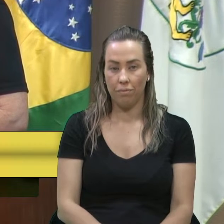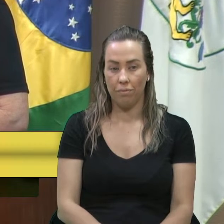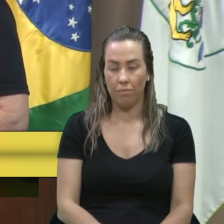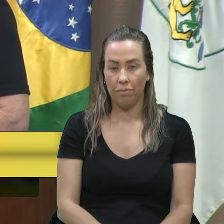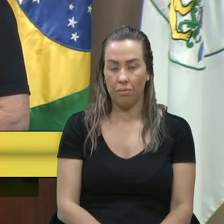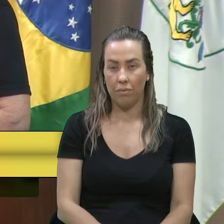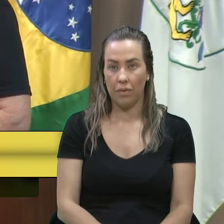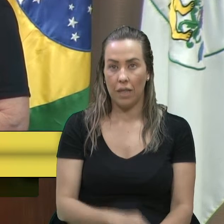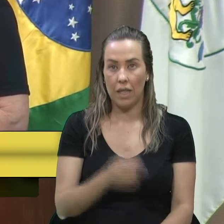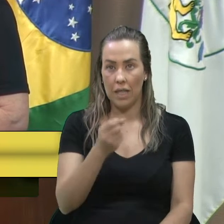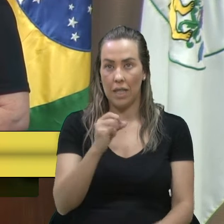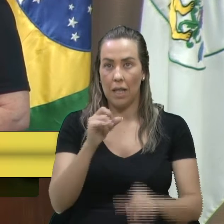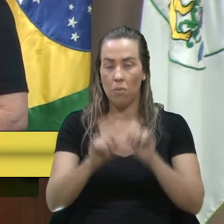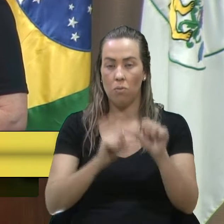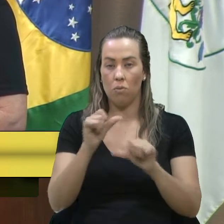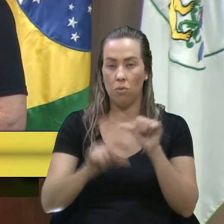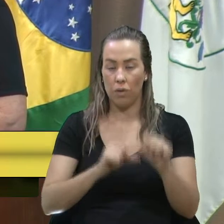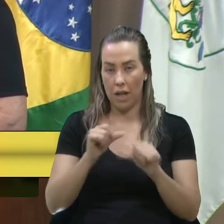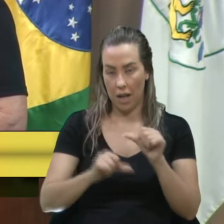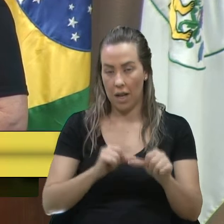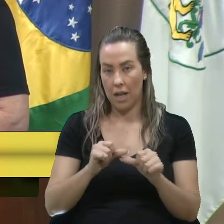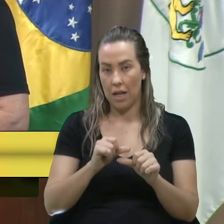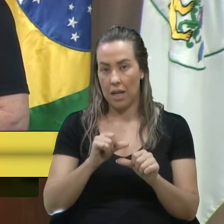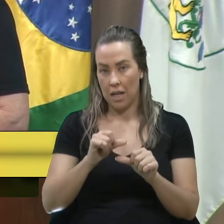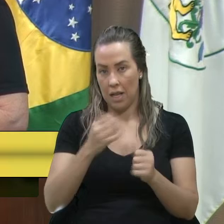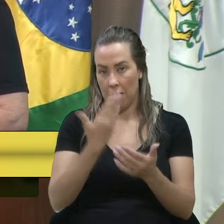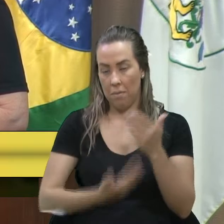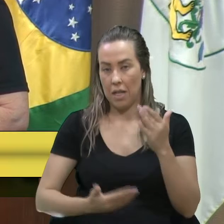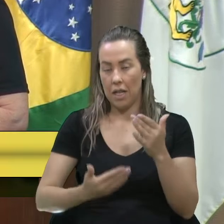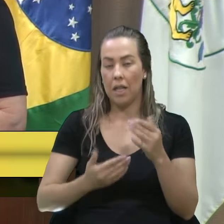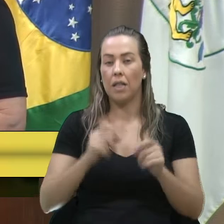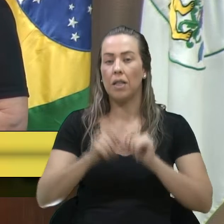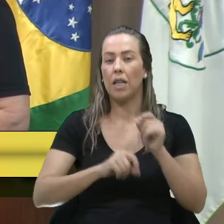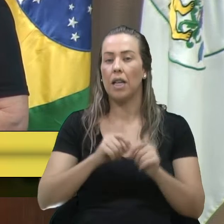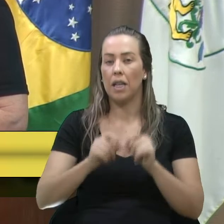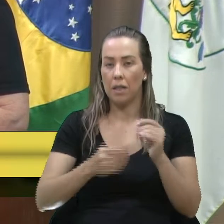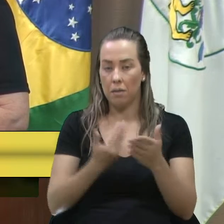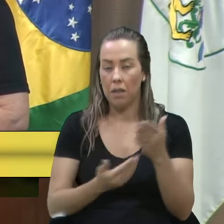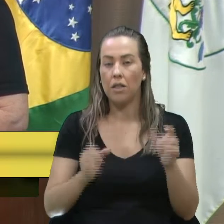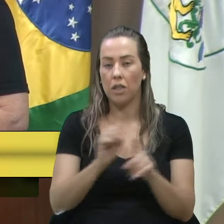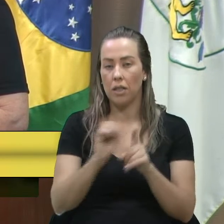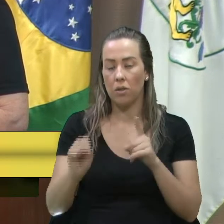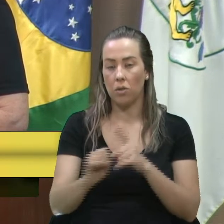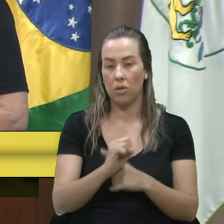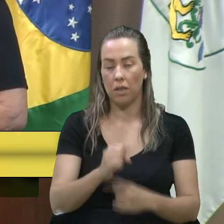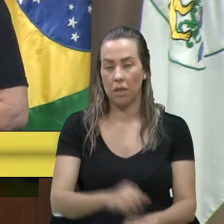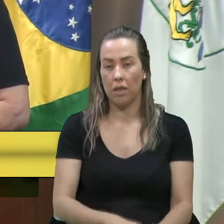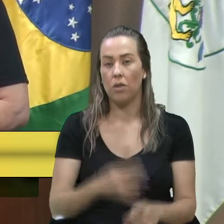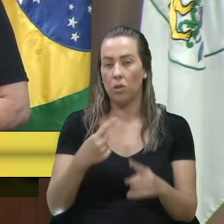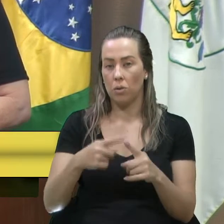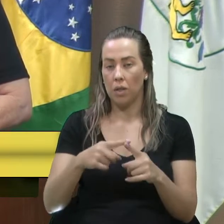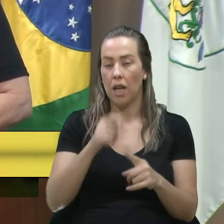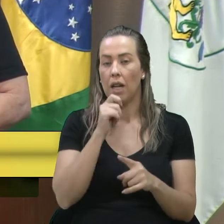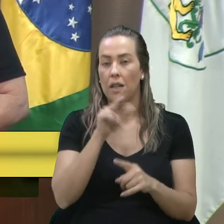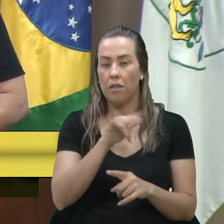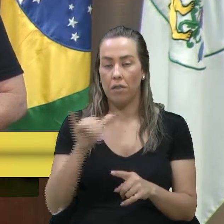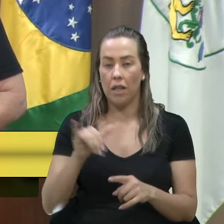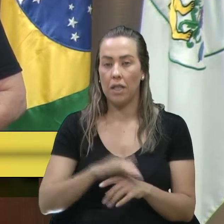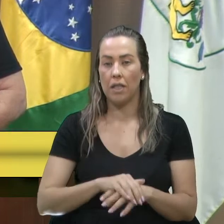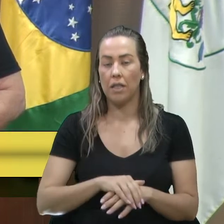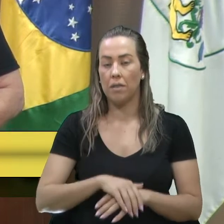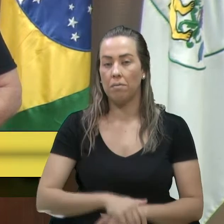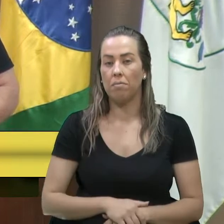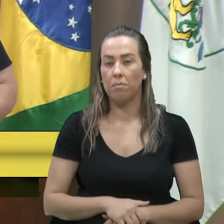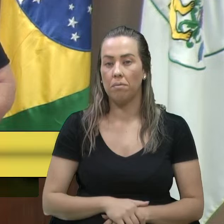E se mudar e cair a estabilidade, quem perde é a sociedade. Porque aí vai ser um tal